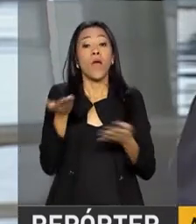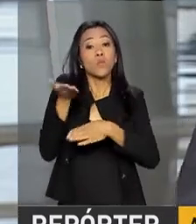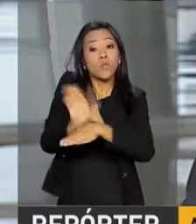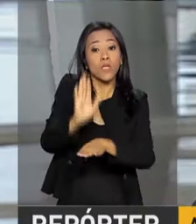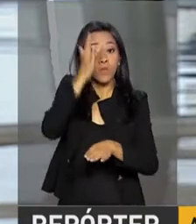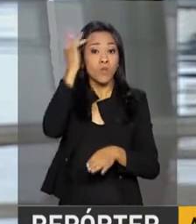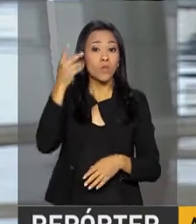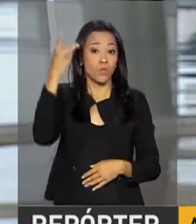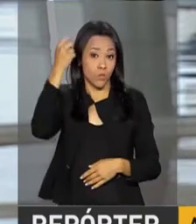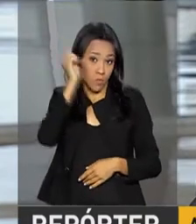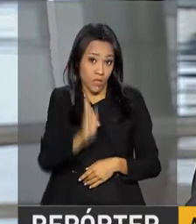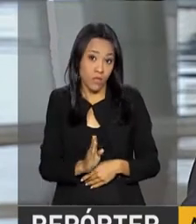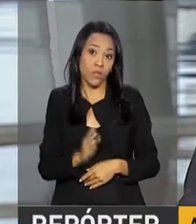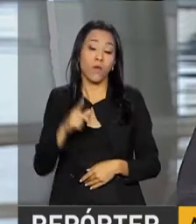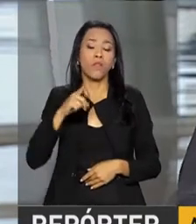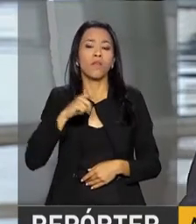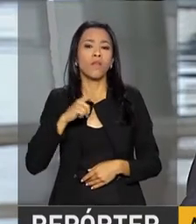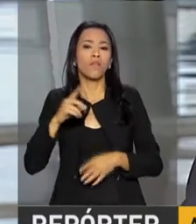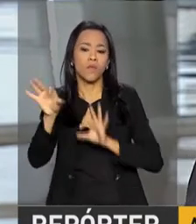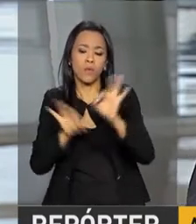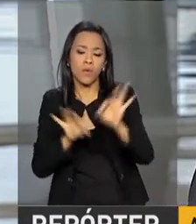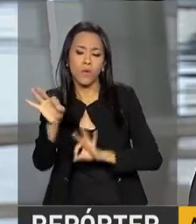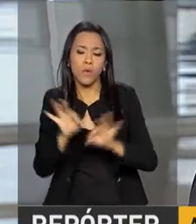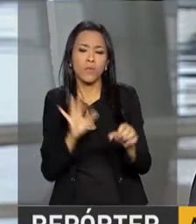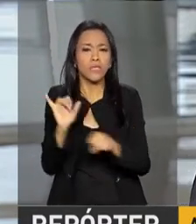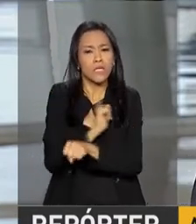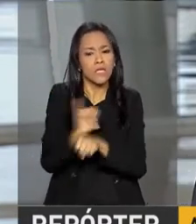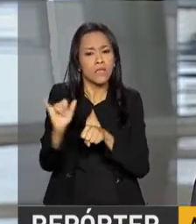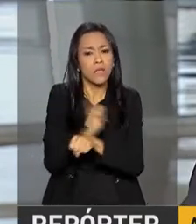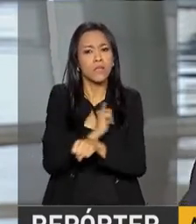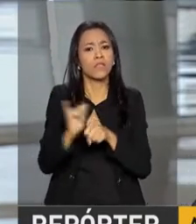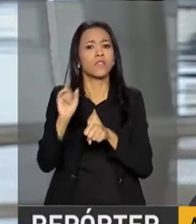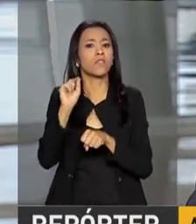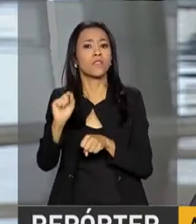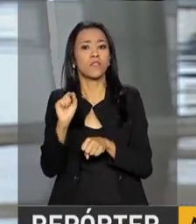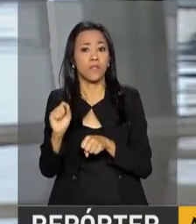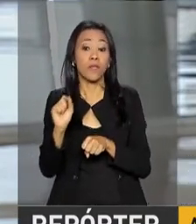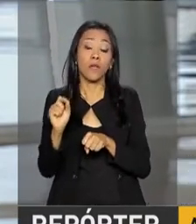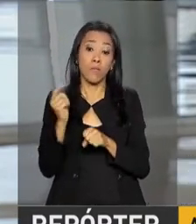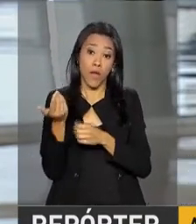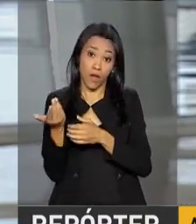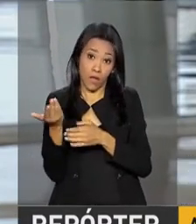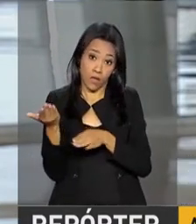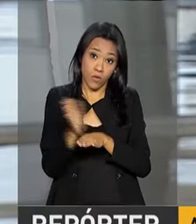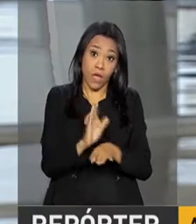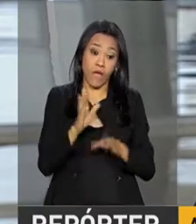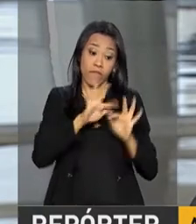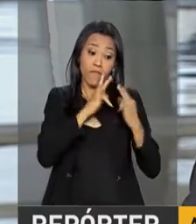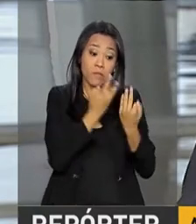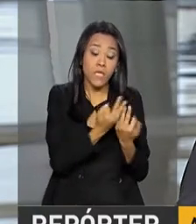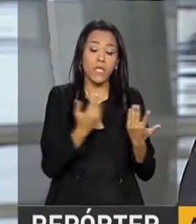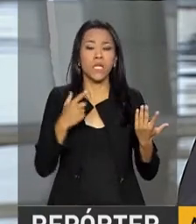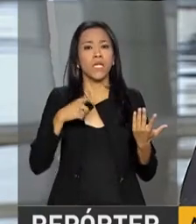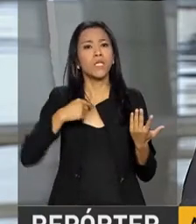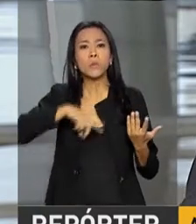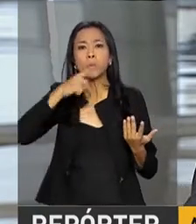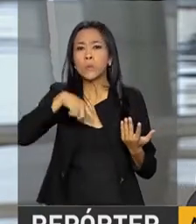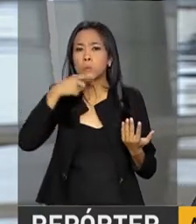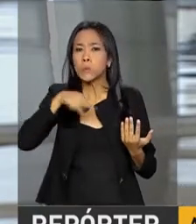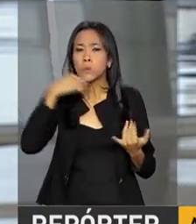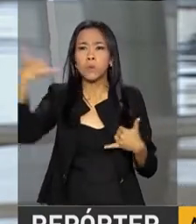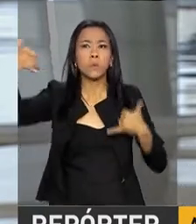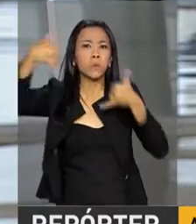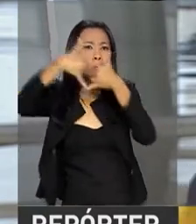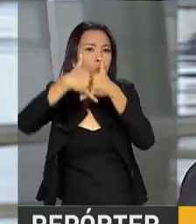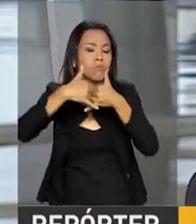das Relações Exteriores montou um esquema emergencial de atendimento e aí os parentes que tiverem dificuldades de